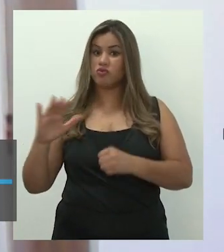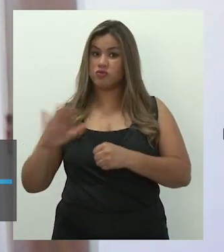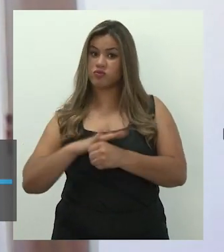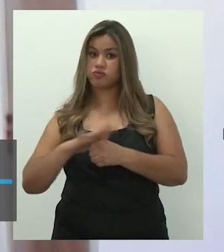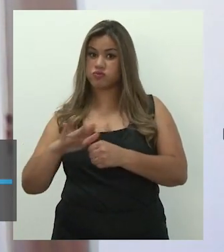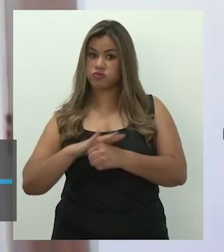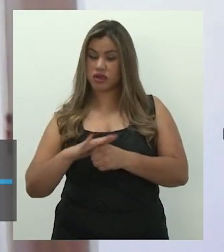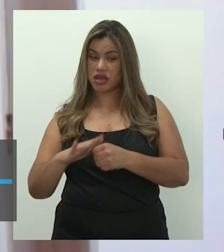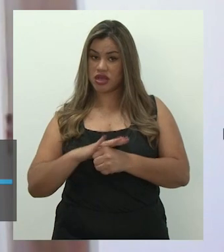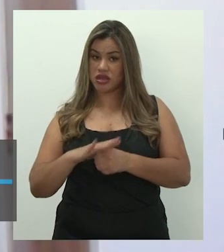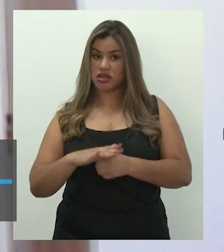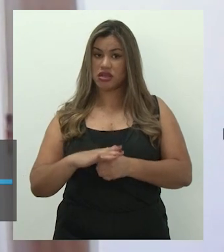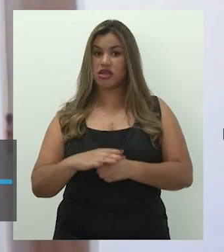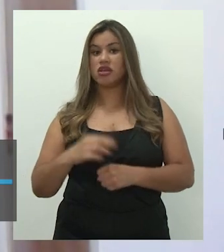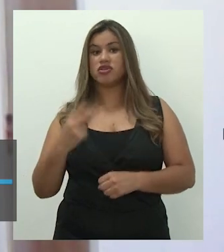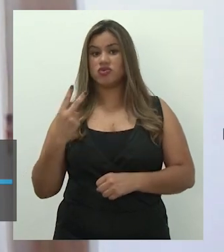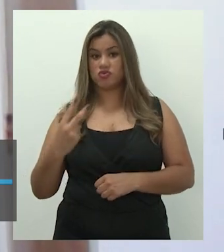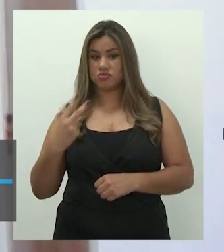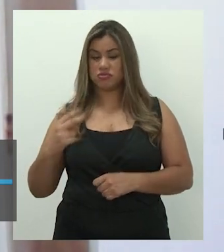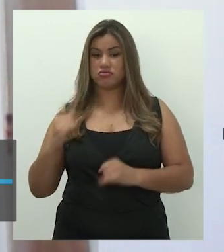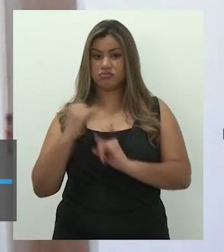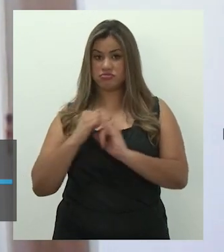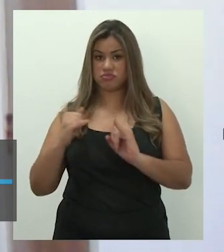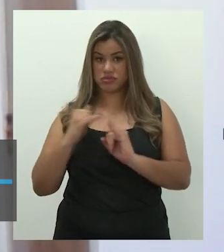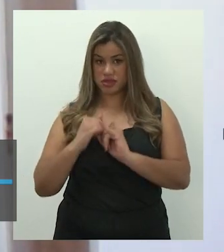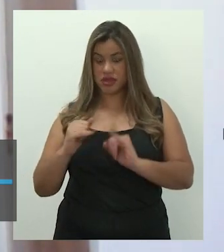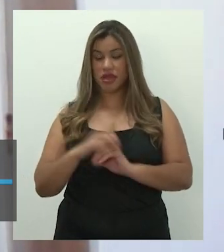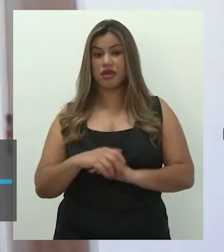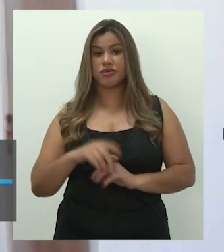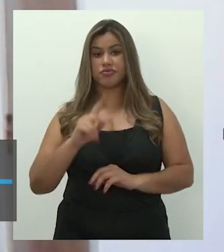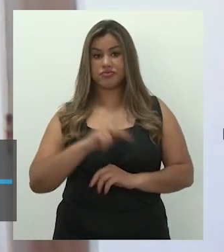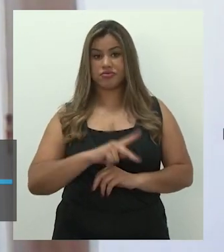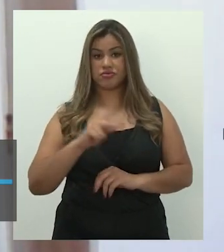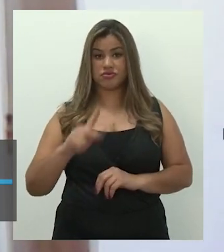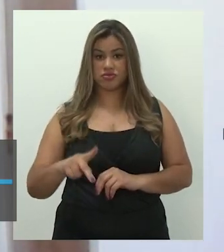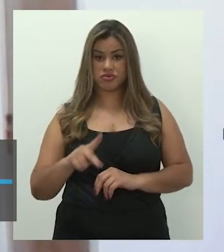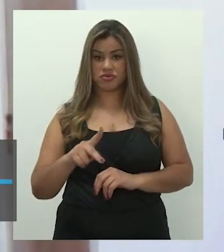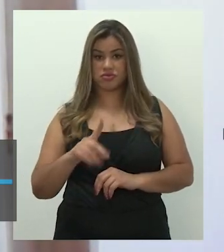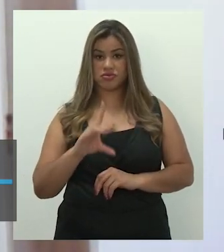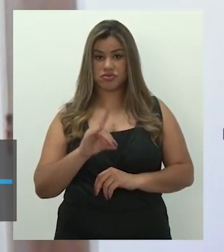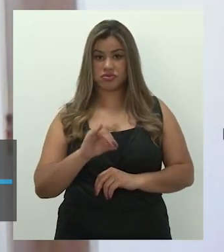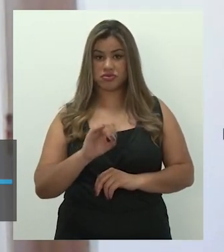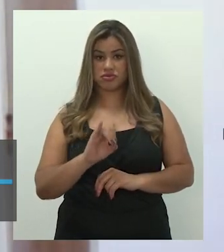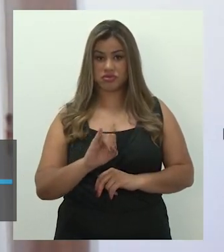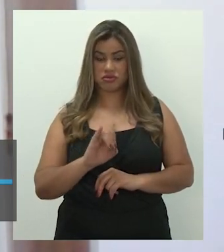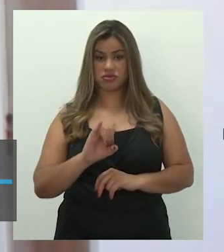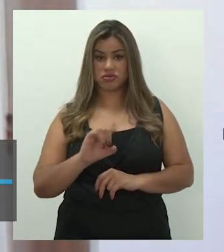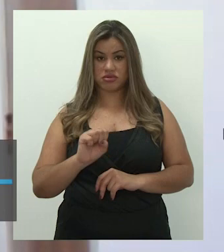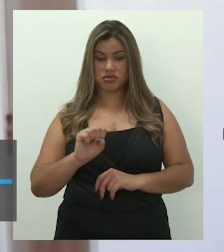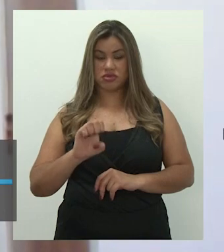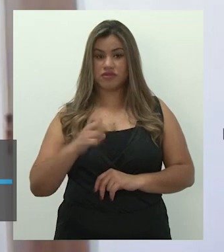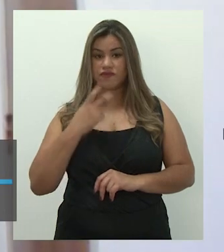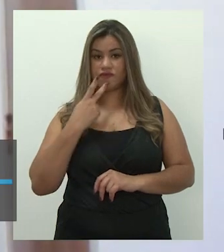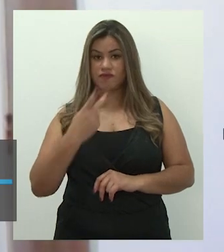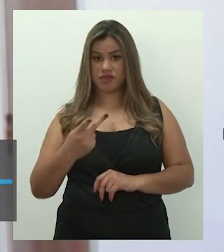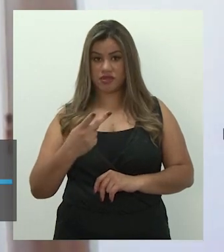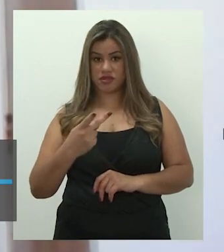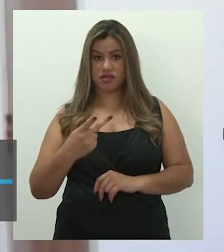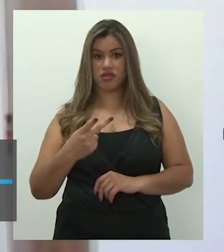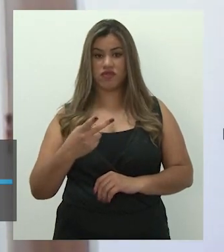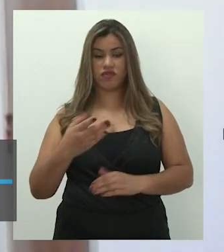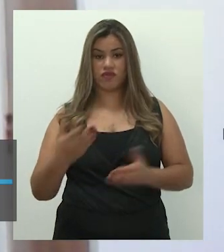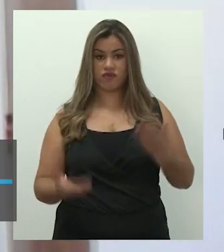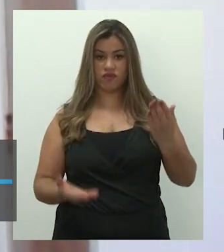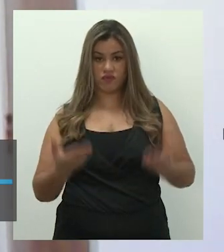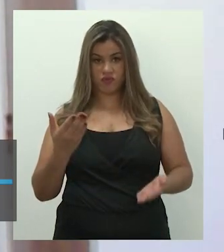3 latas e meia para cada uma. Professora Daisy fala que separaria pelo volume